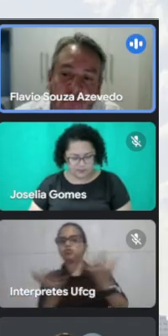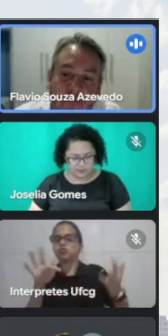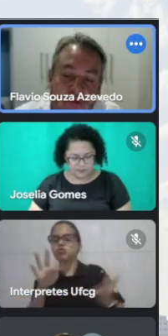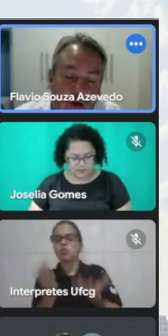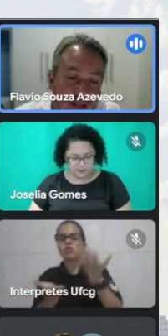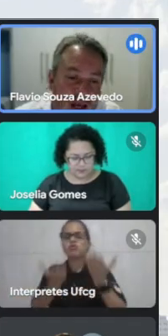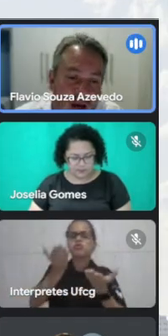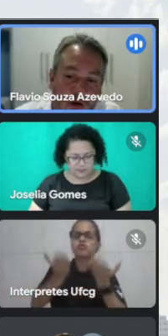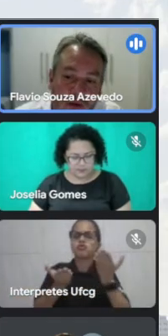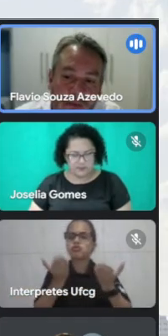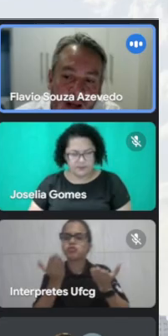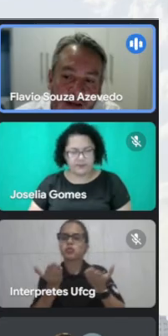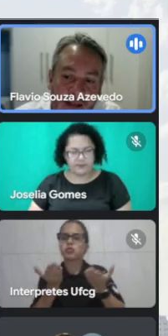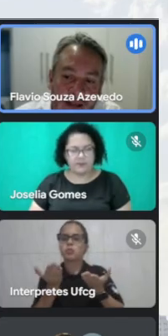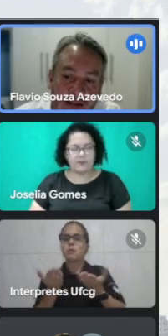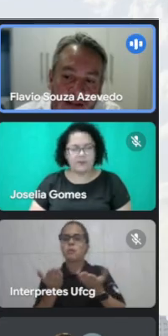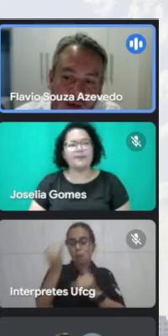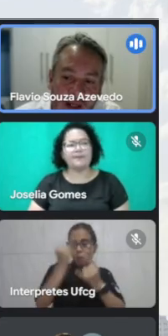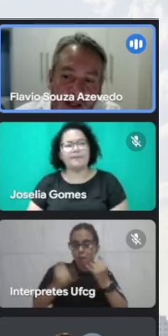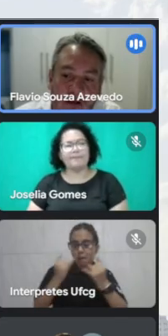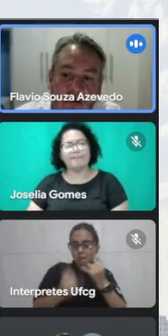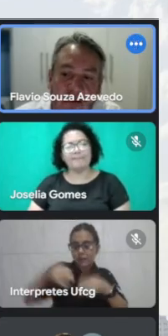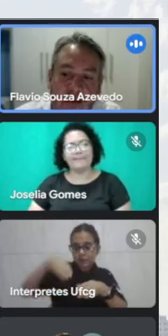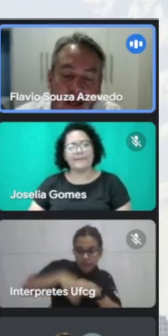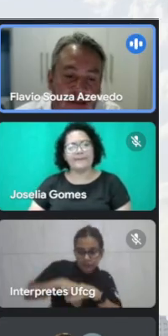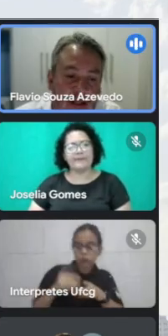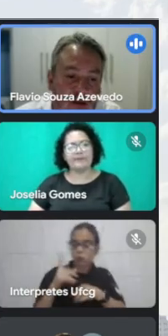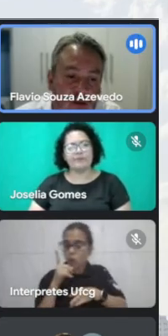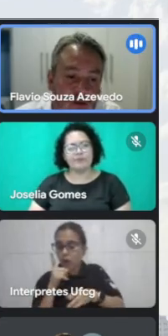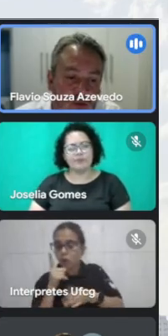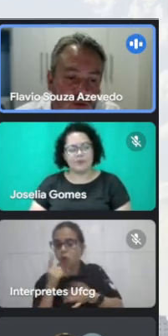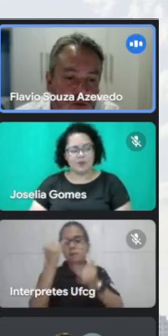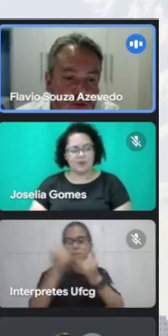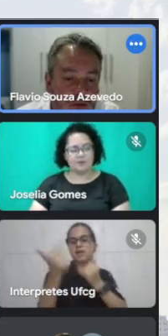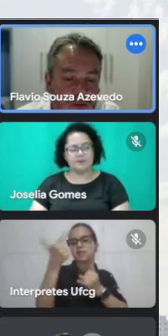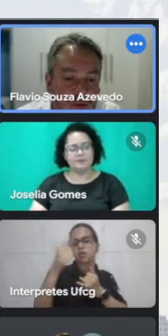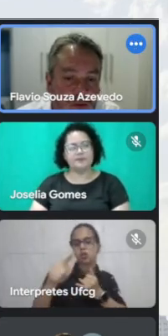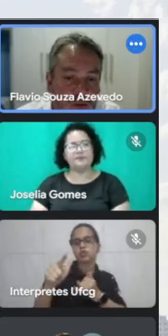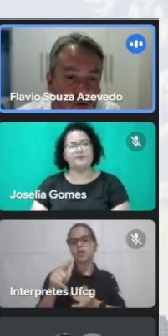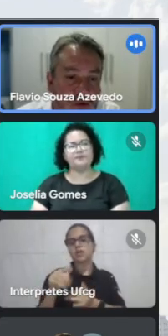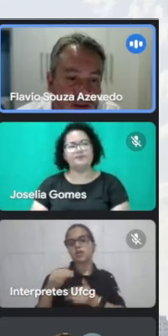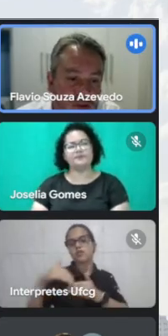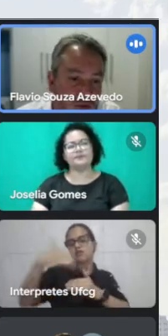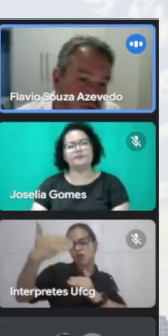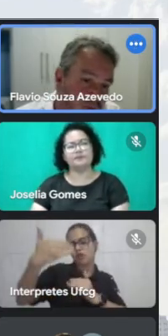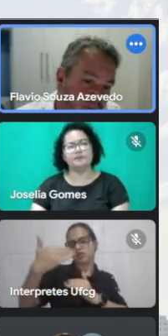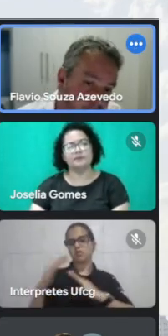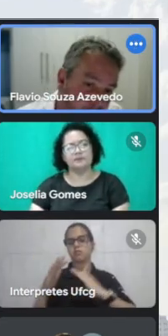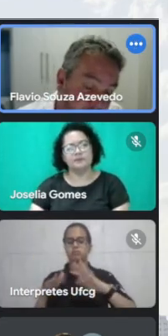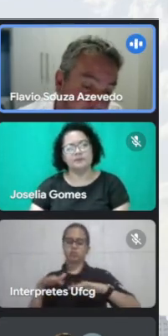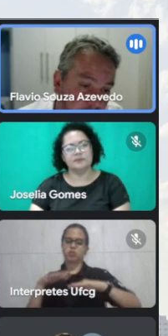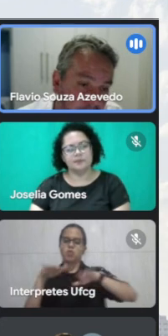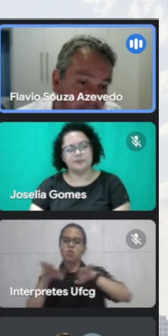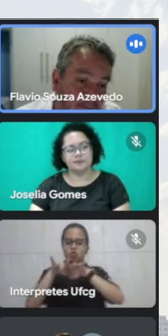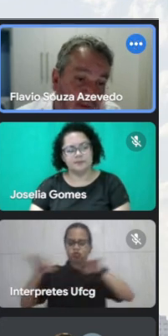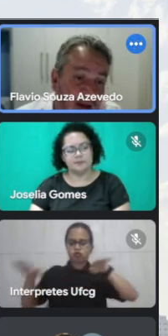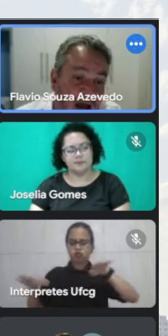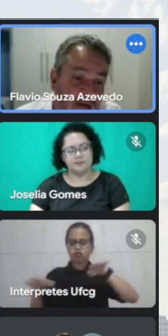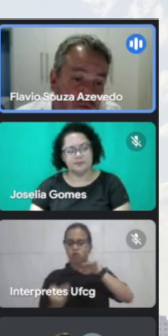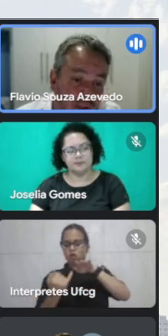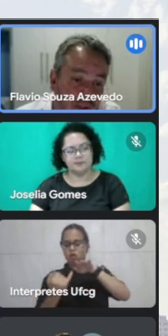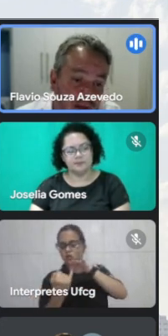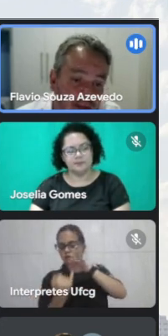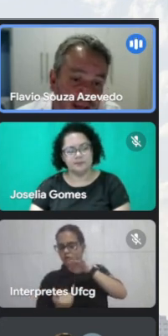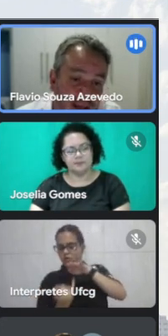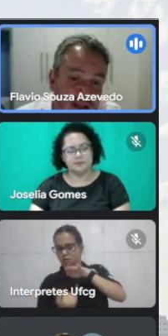ficar fora da água e outra parte dentro, sendo ela enraizada no sedimento.